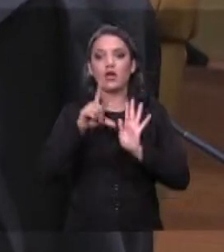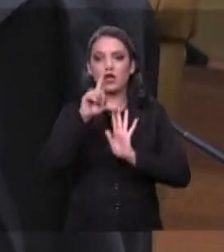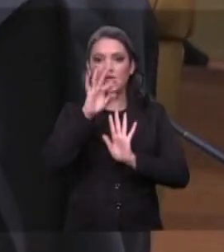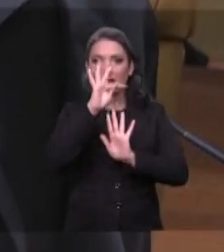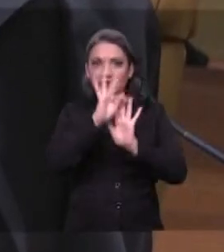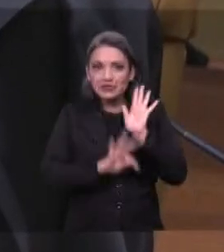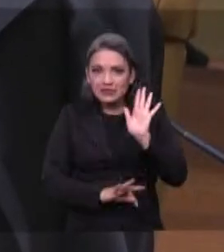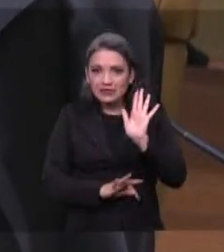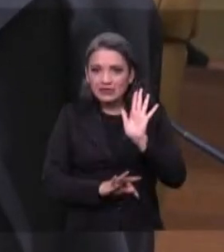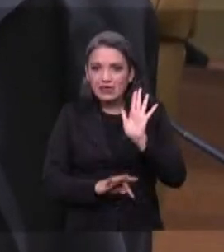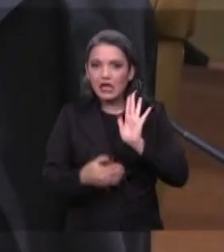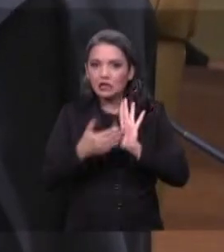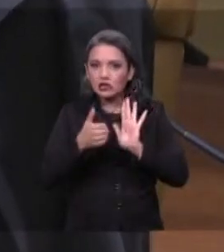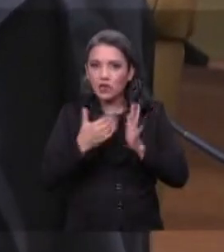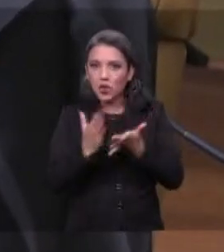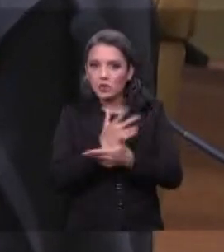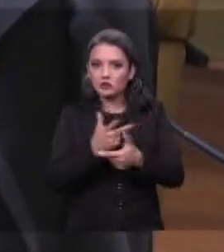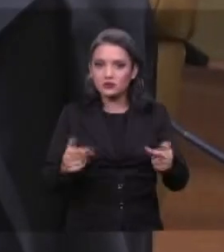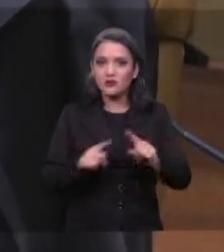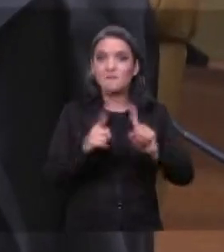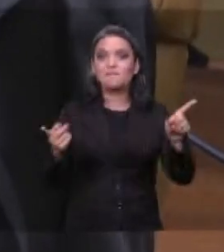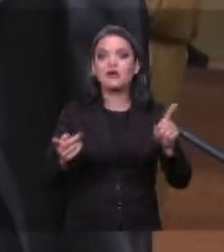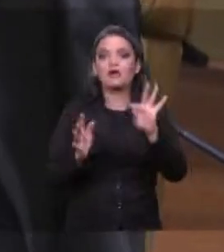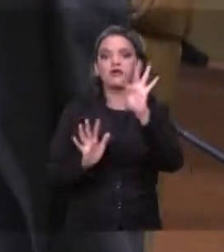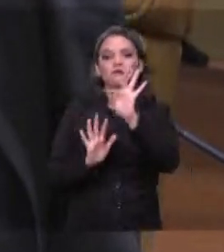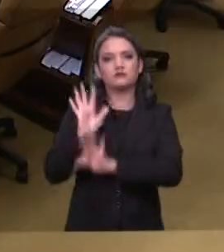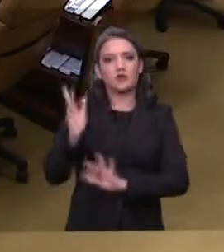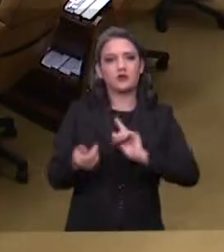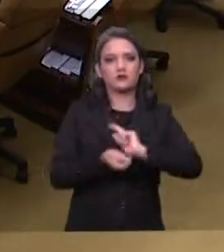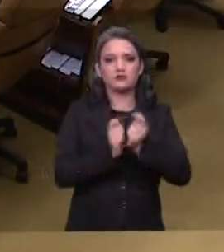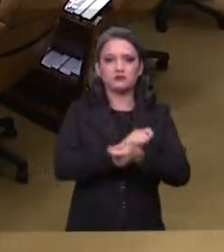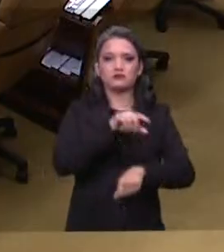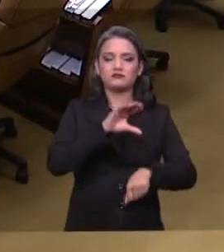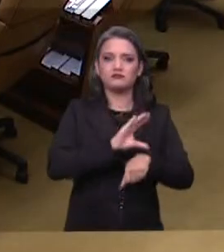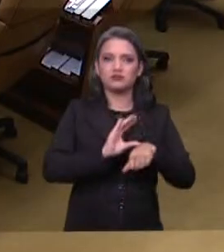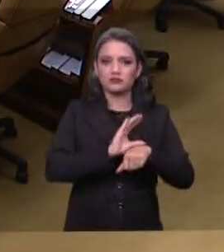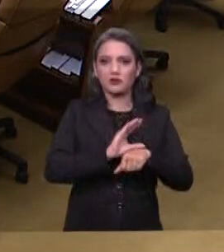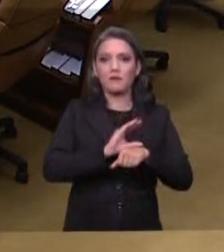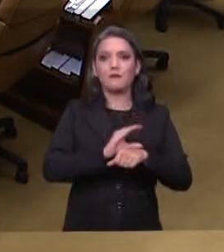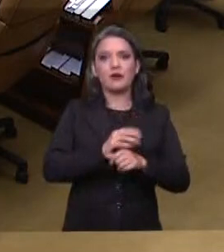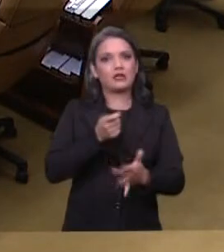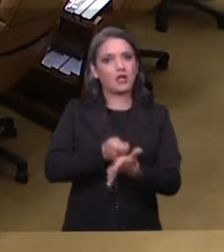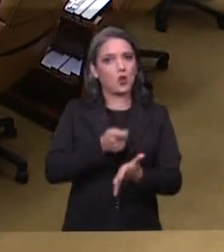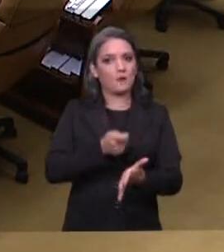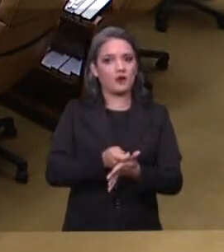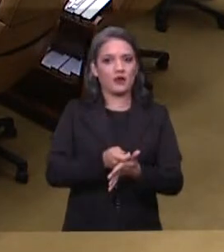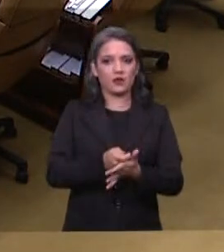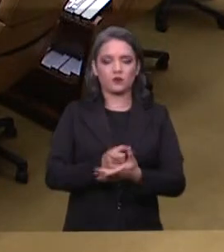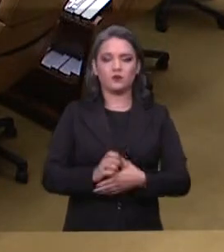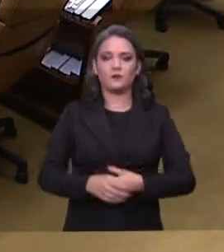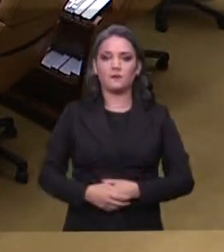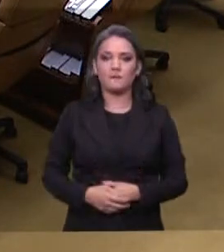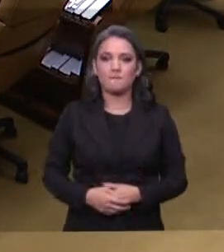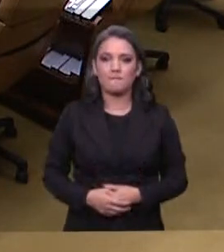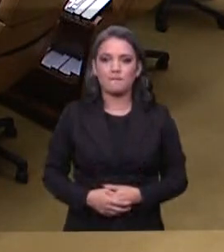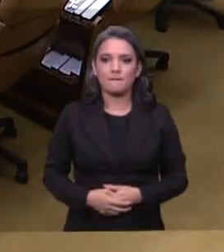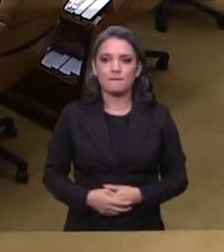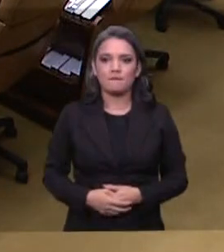Com redução do texto, mas exatamente, dando a interpretação conforme para explicitar a obrigatoriedade comum. Como